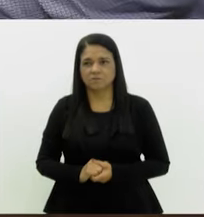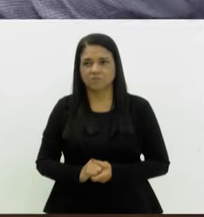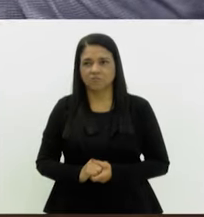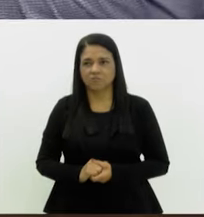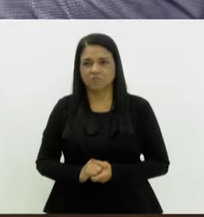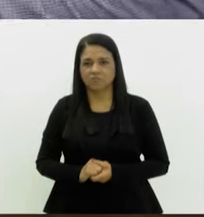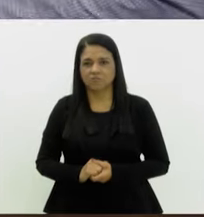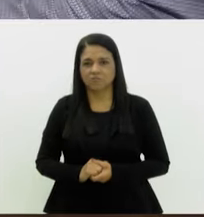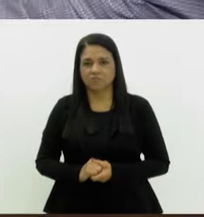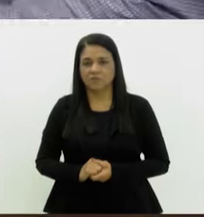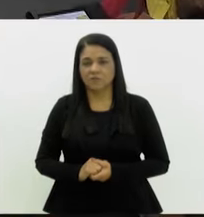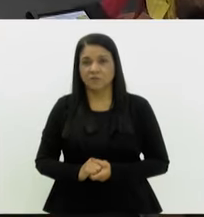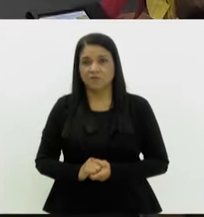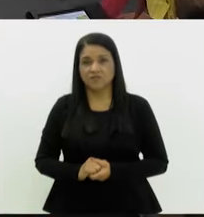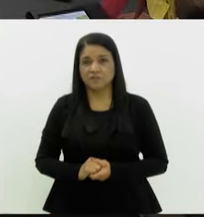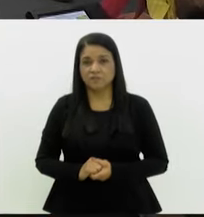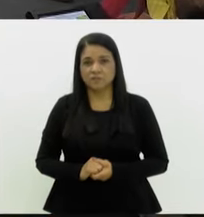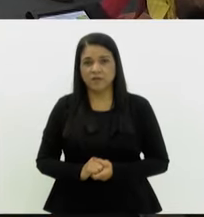Acabou?